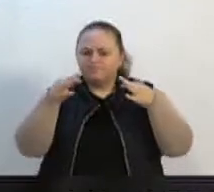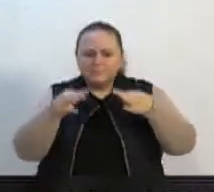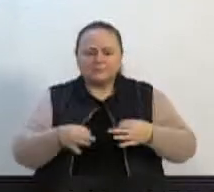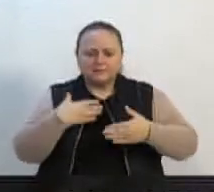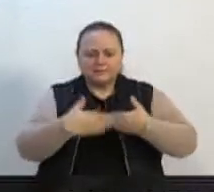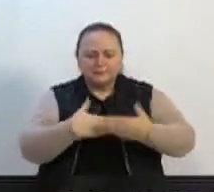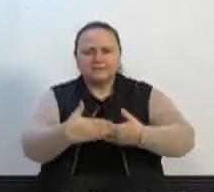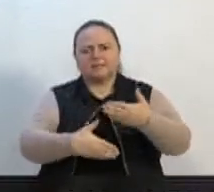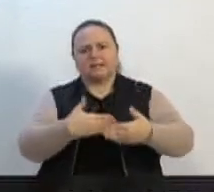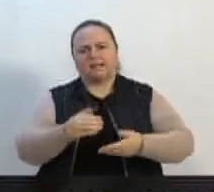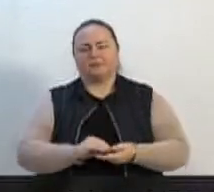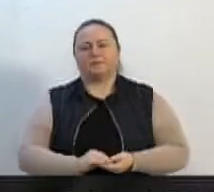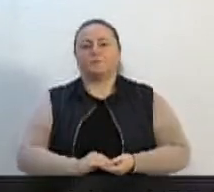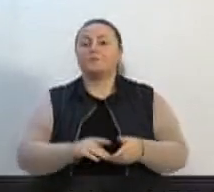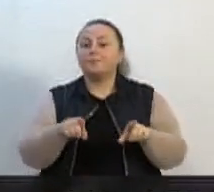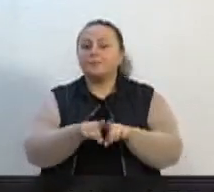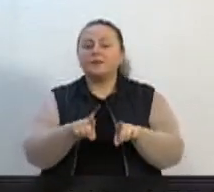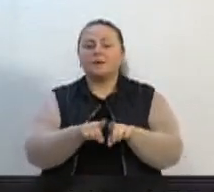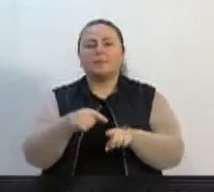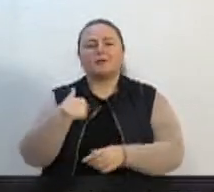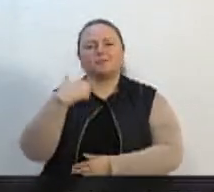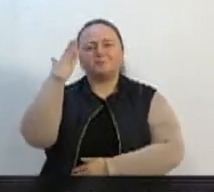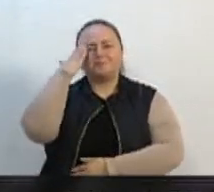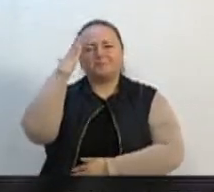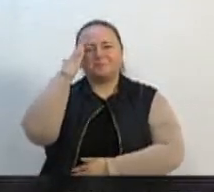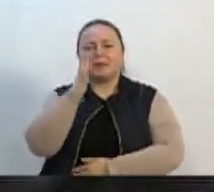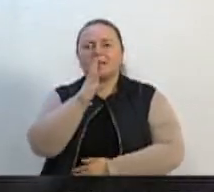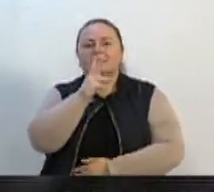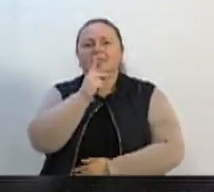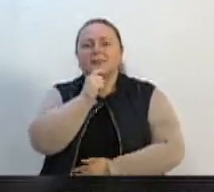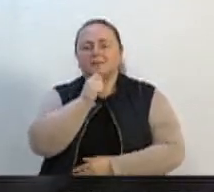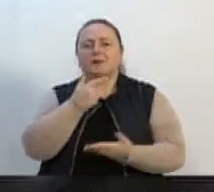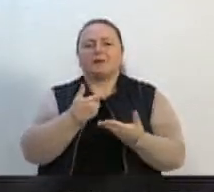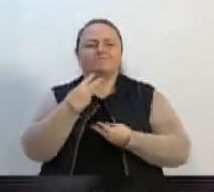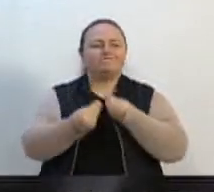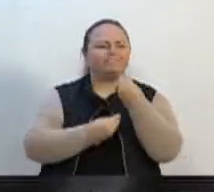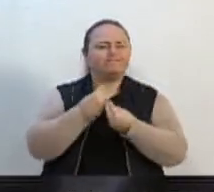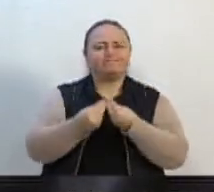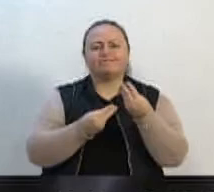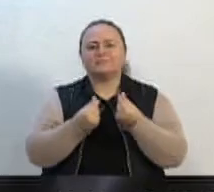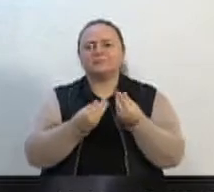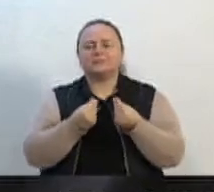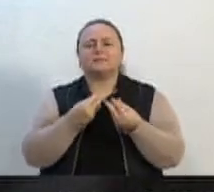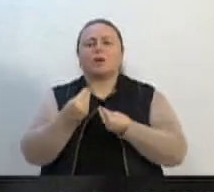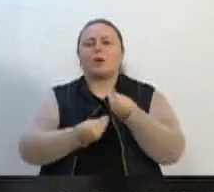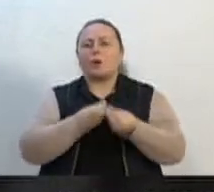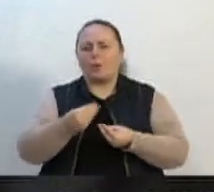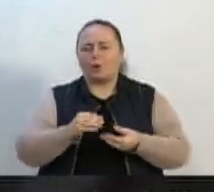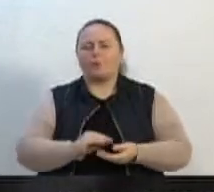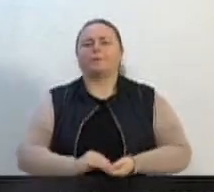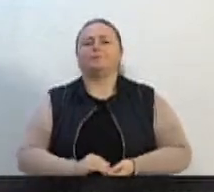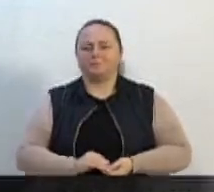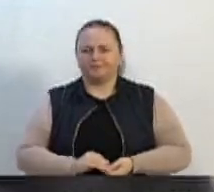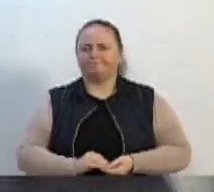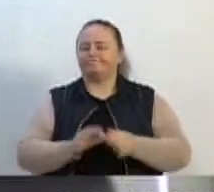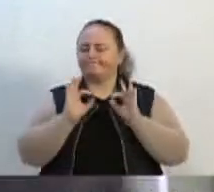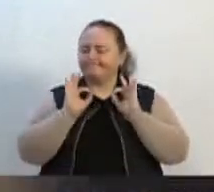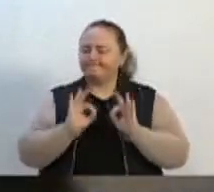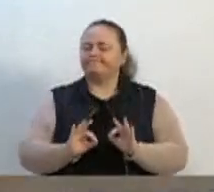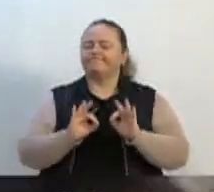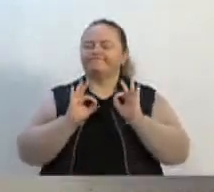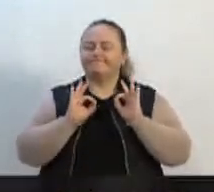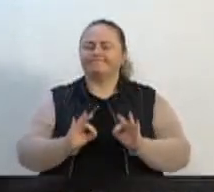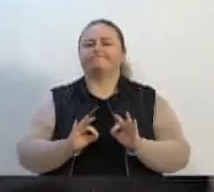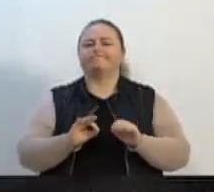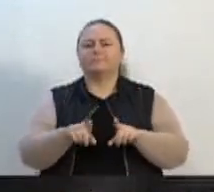E que a gente ia demorar, na minha perspectiva, um ano e meio para que isso fosse implementado. Não deu outra. Foi o que aconteceu. Nós